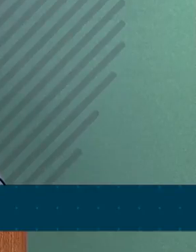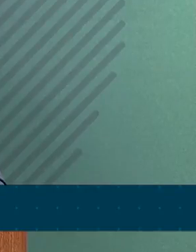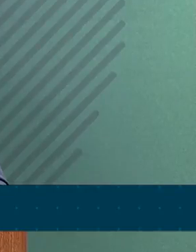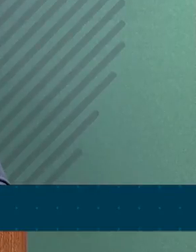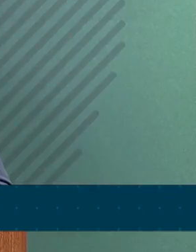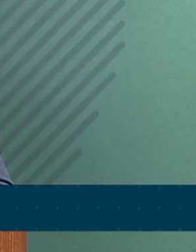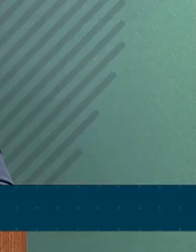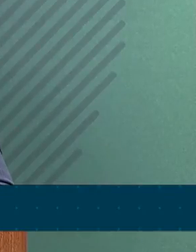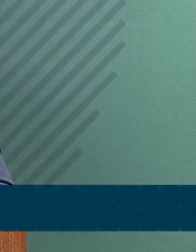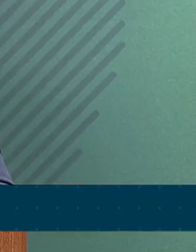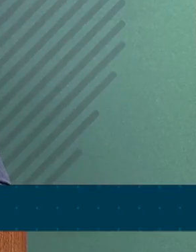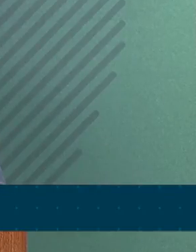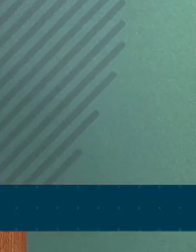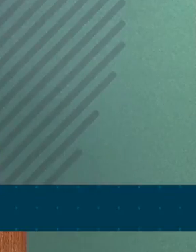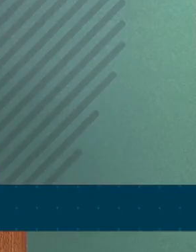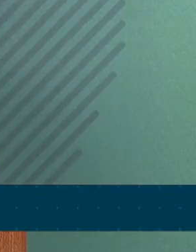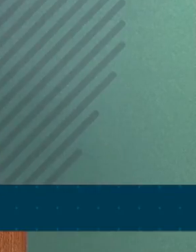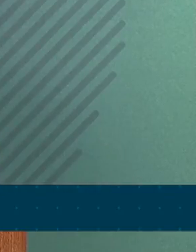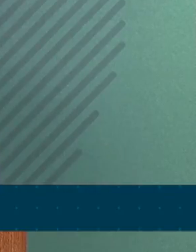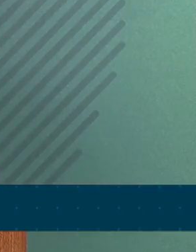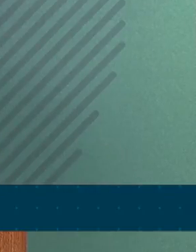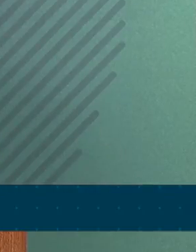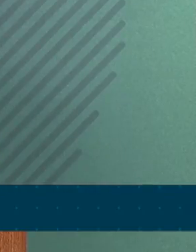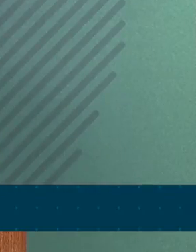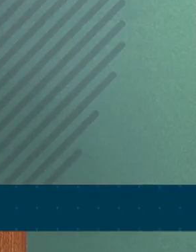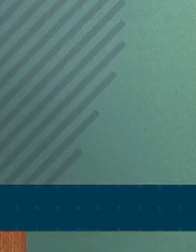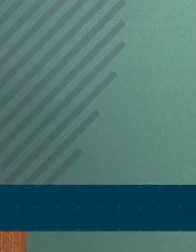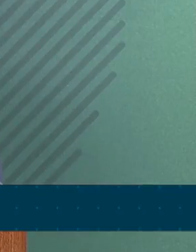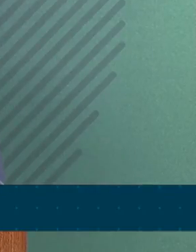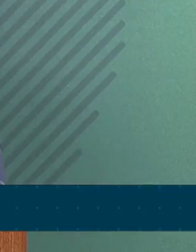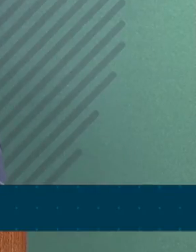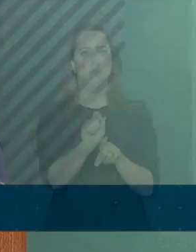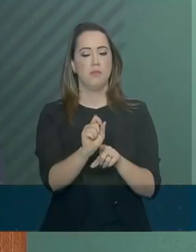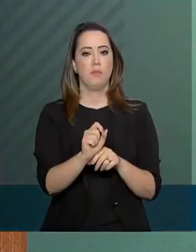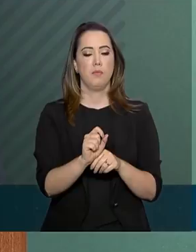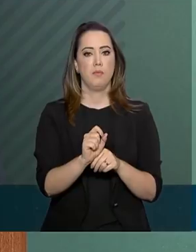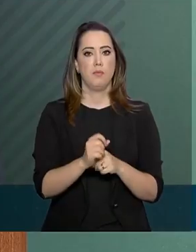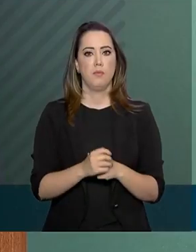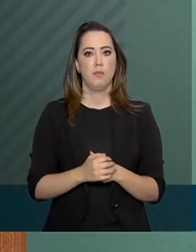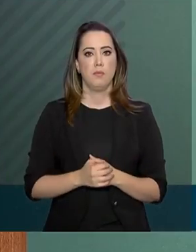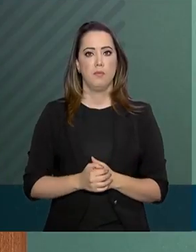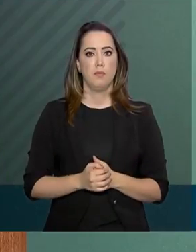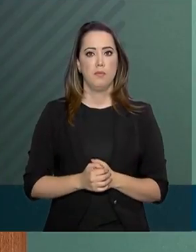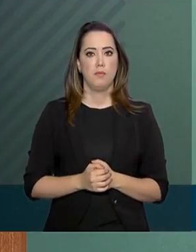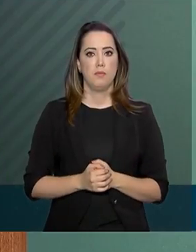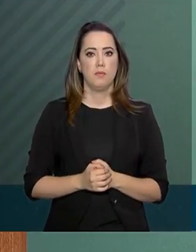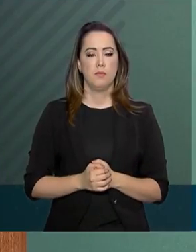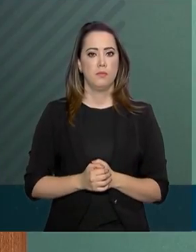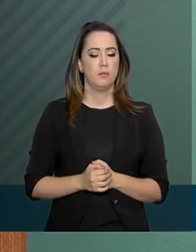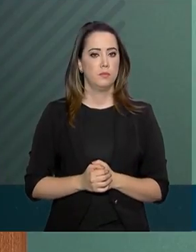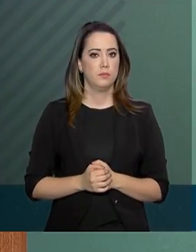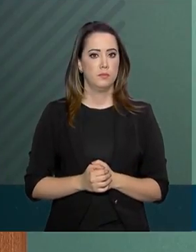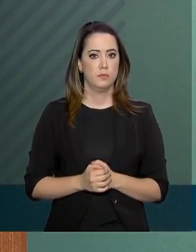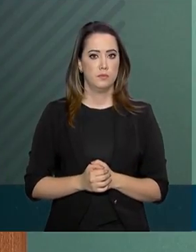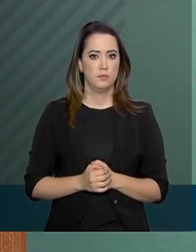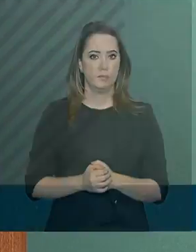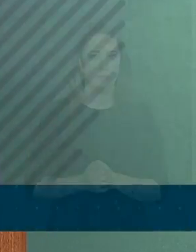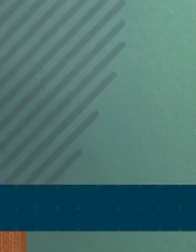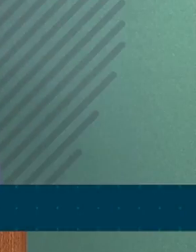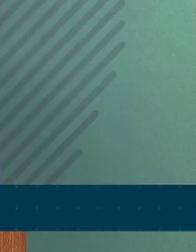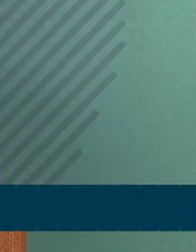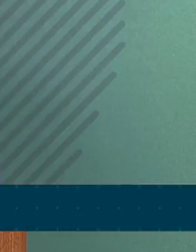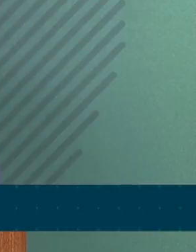ministério da agricultura pecuária e abastecimento a ministra tereza cristina participou ontem em são